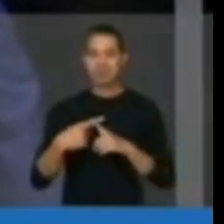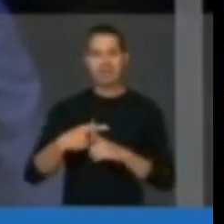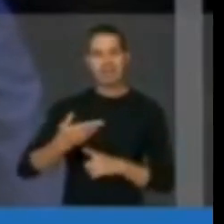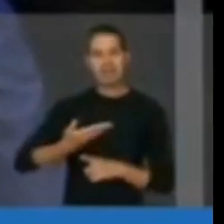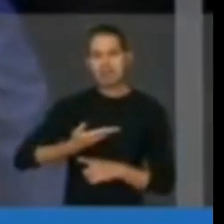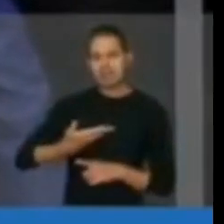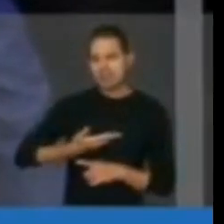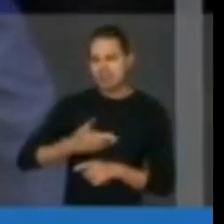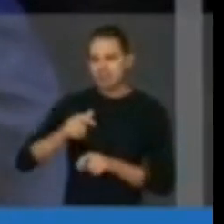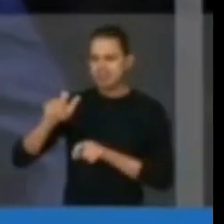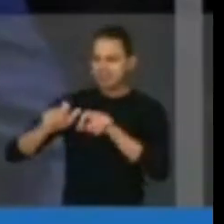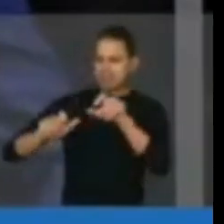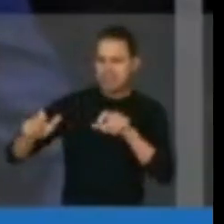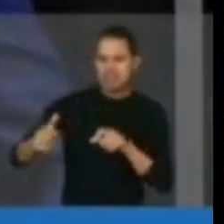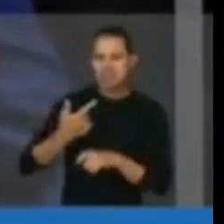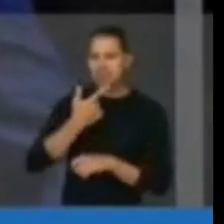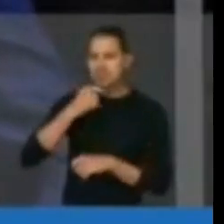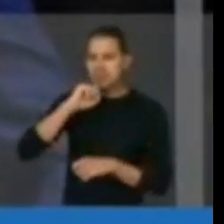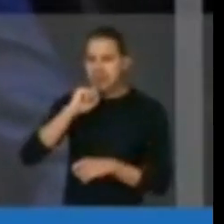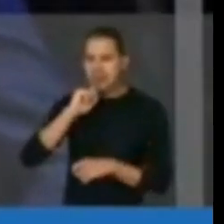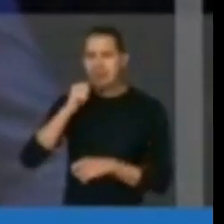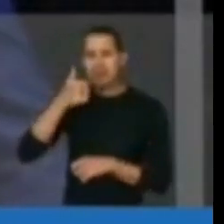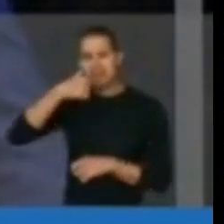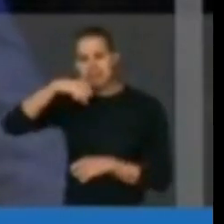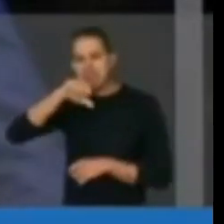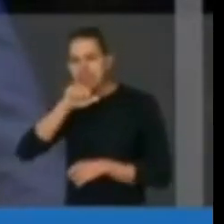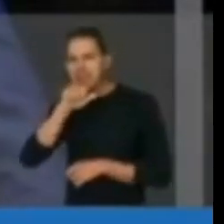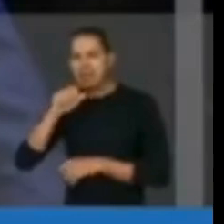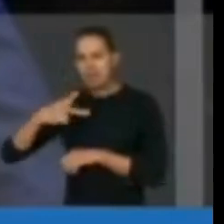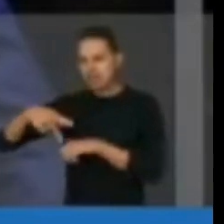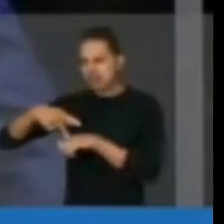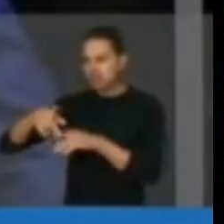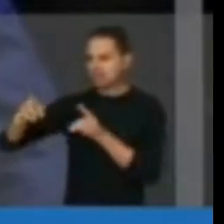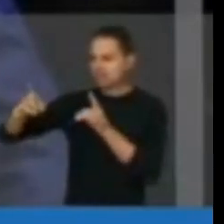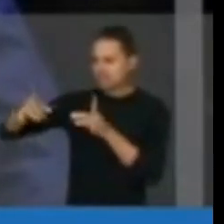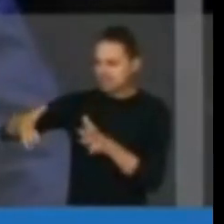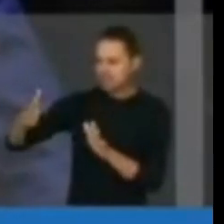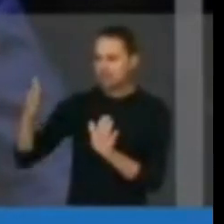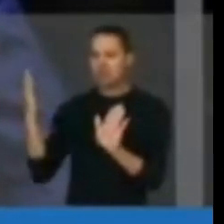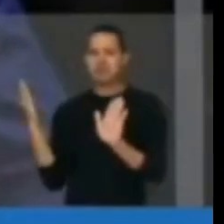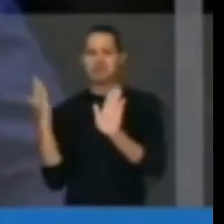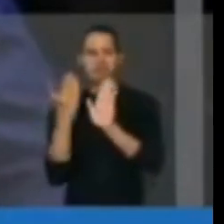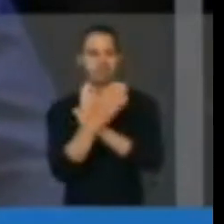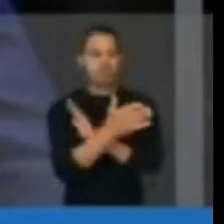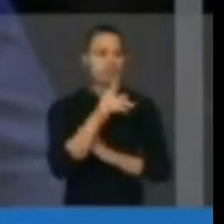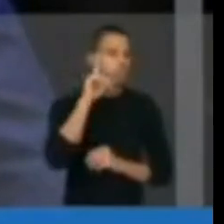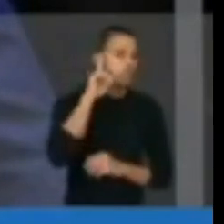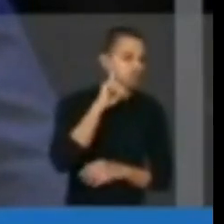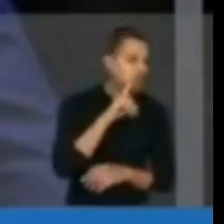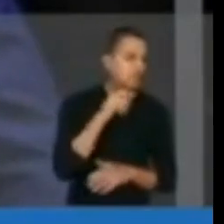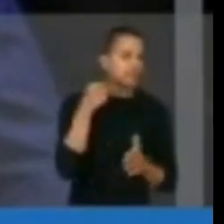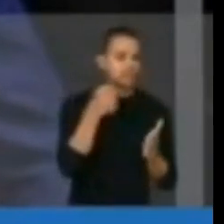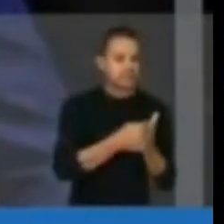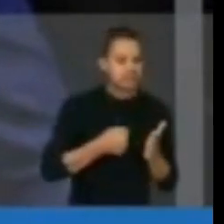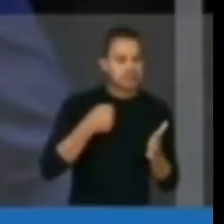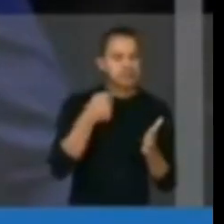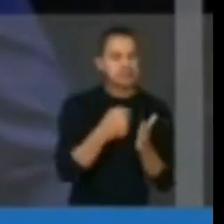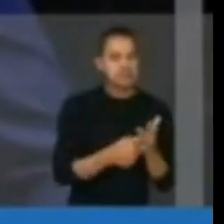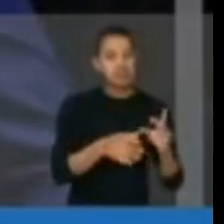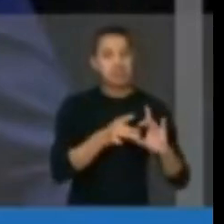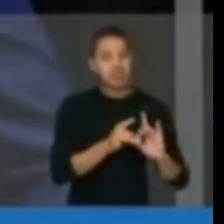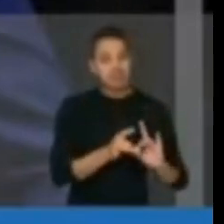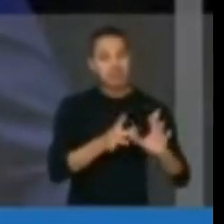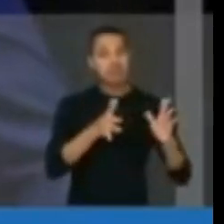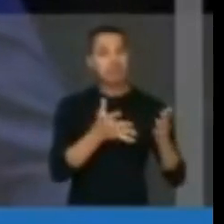amigos, seus pais e seu país para trás para lutar incansavelmente pela liberdade. Nós temos hoje